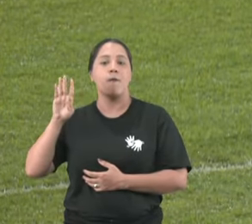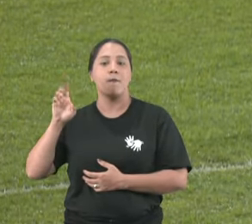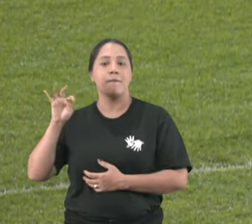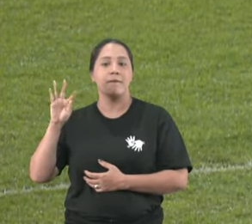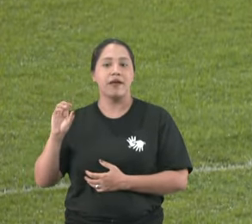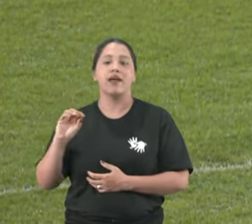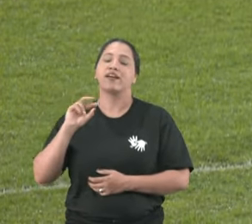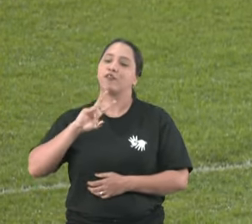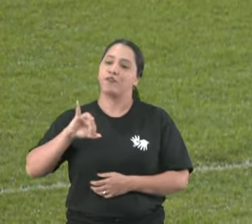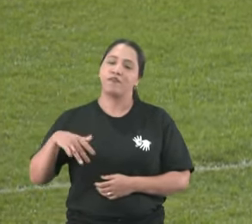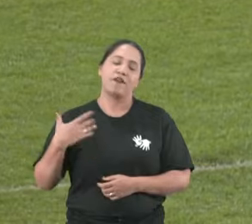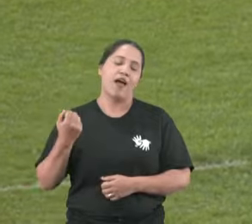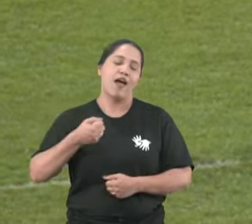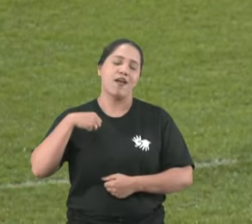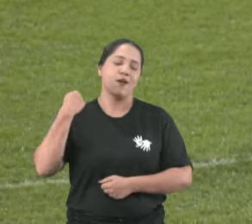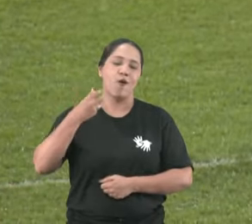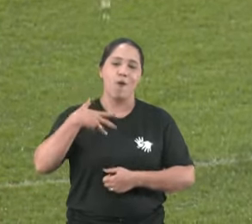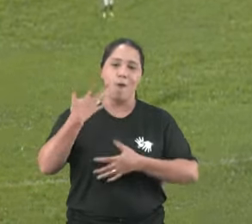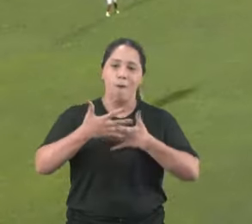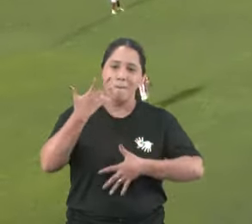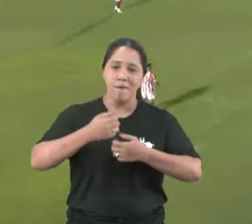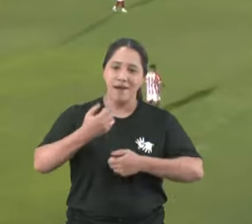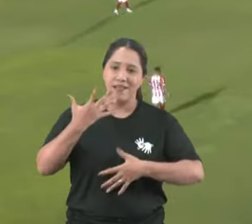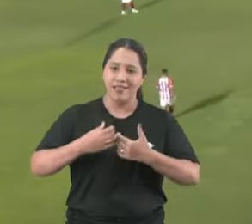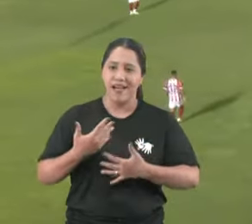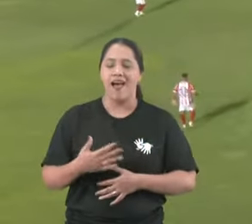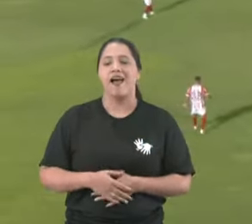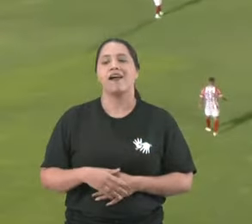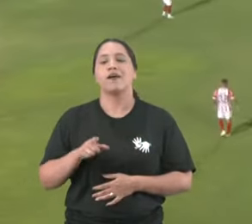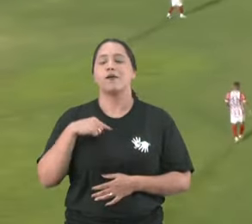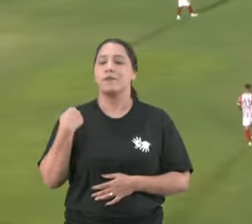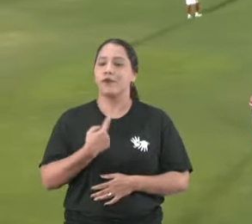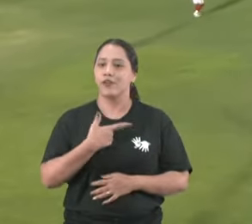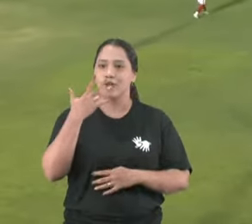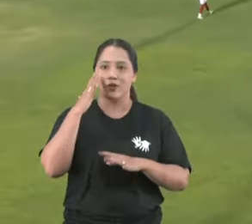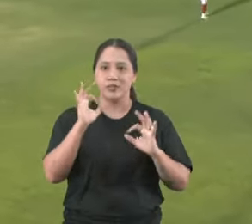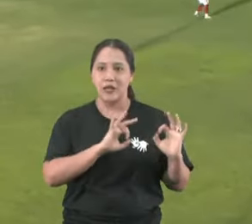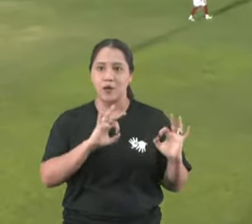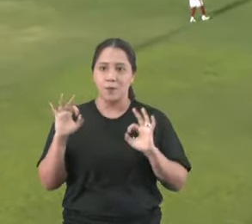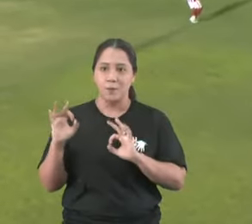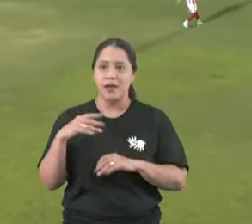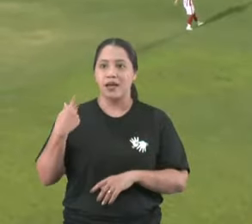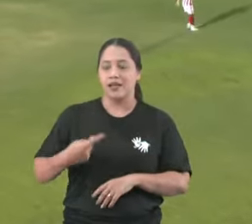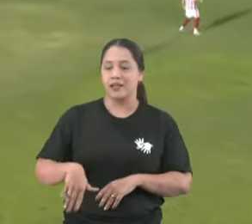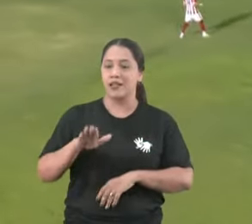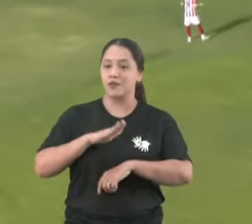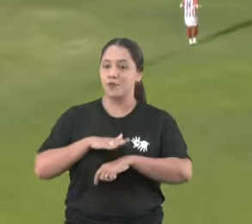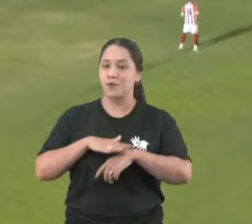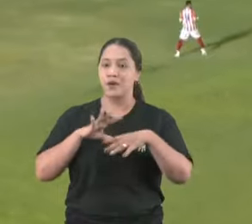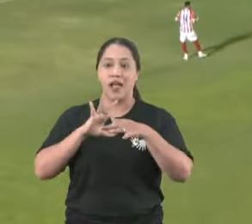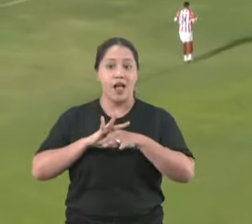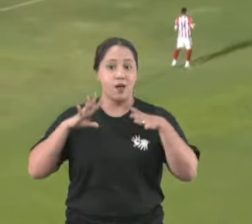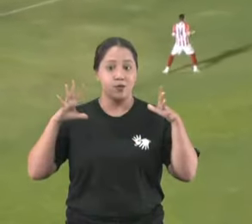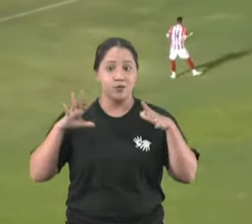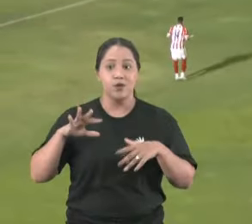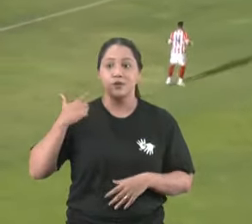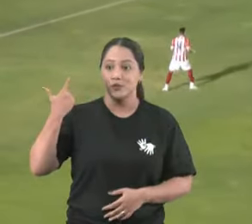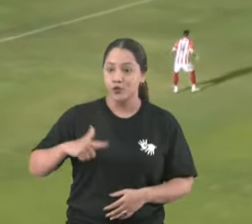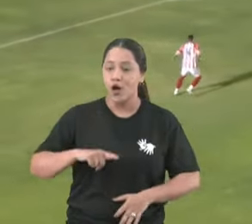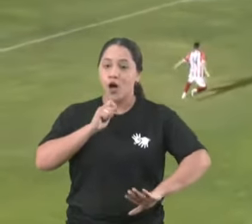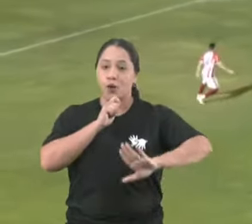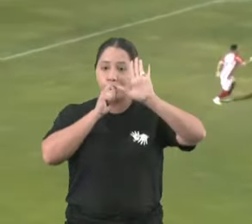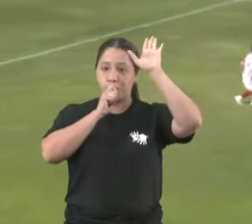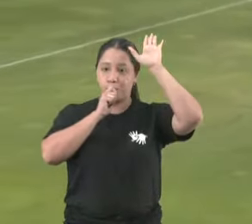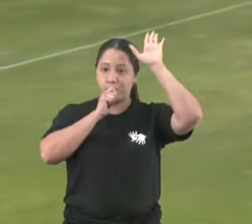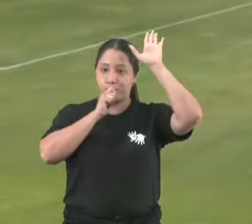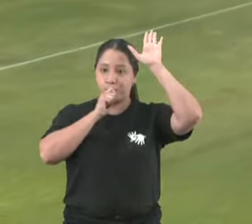irá comentar para todo o público que nos acompanha. Nesse momento, autoriza mais uma vez Wagner do Nascimento